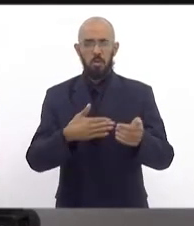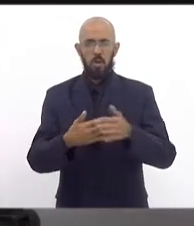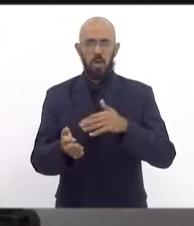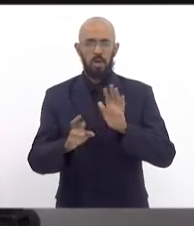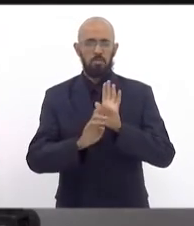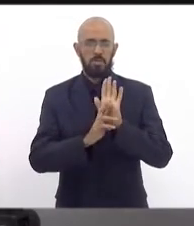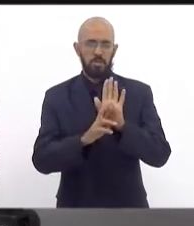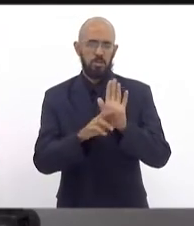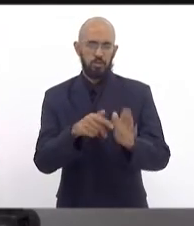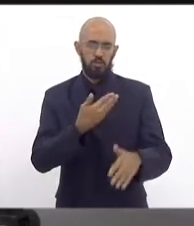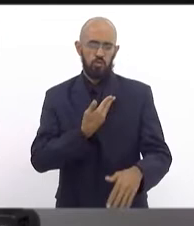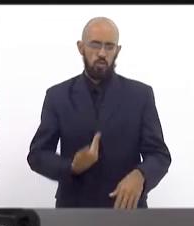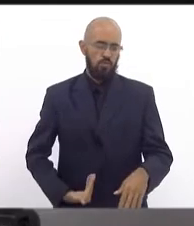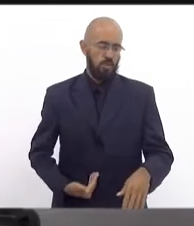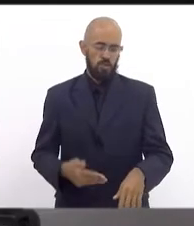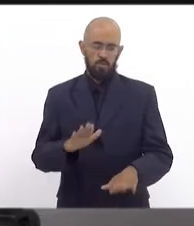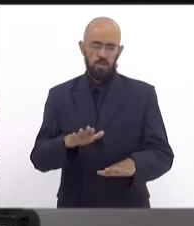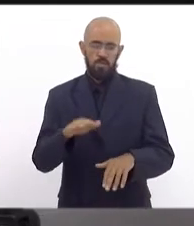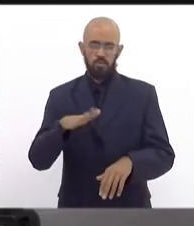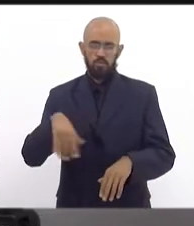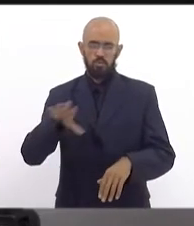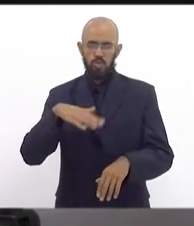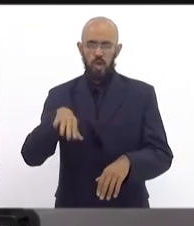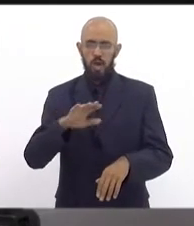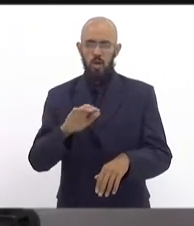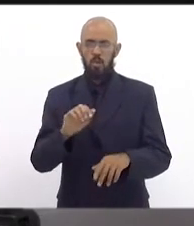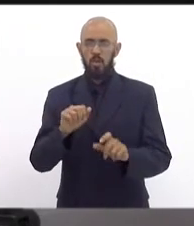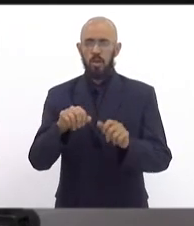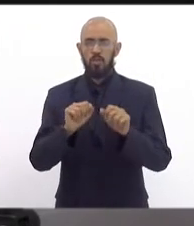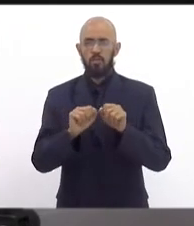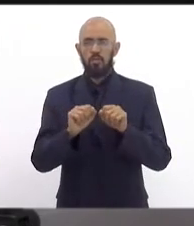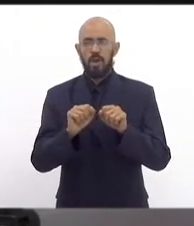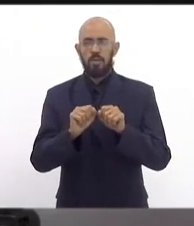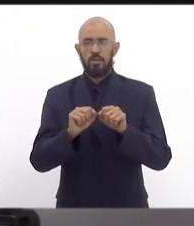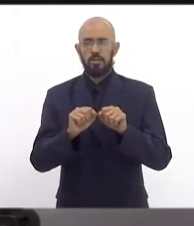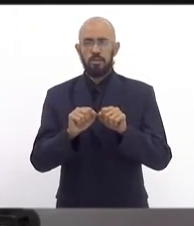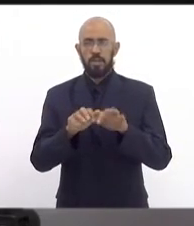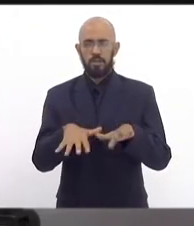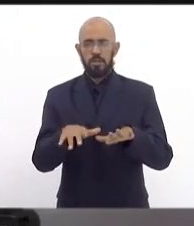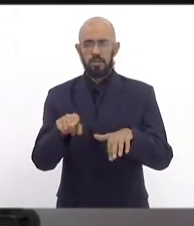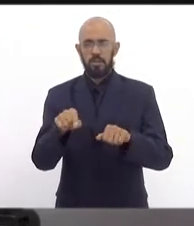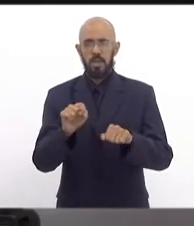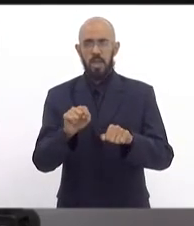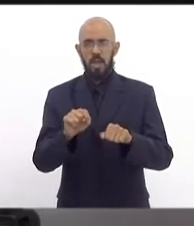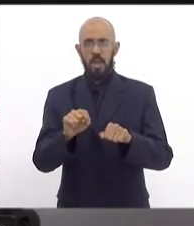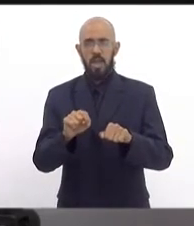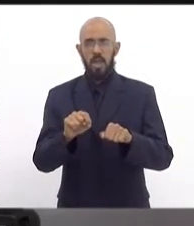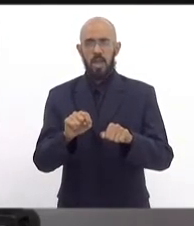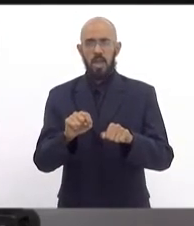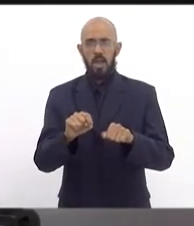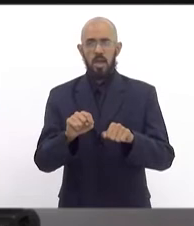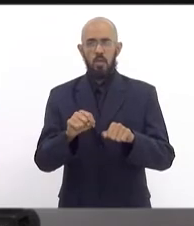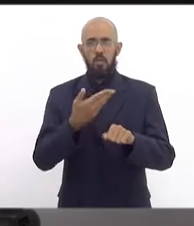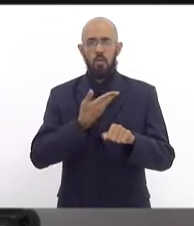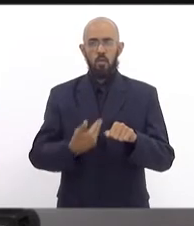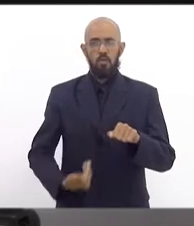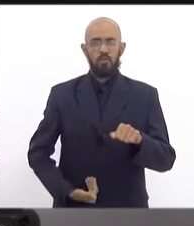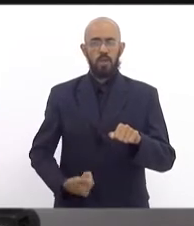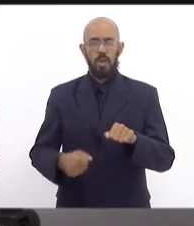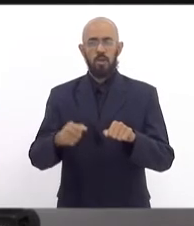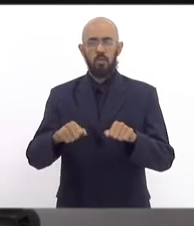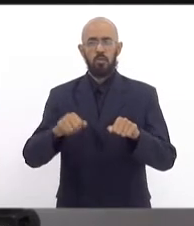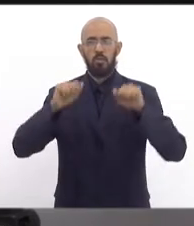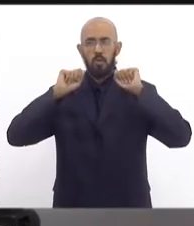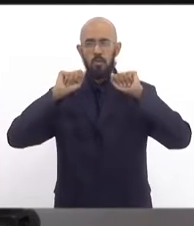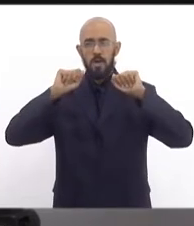aqui mas em geral Quem faz isso é o governo dia o assessor do Márcio Pacheco o Márcio